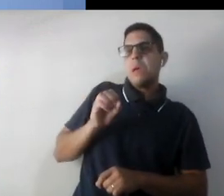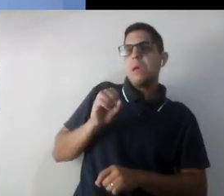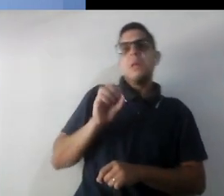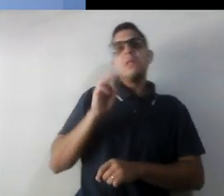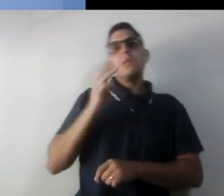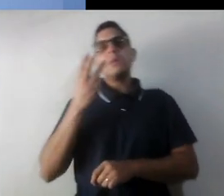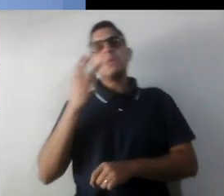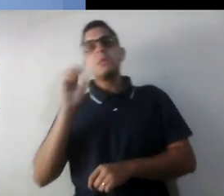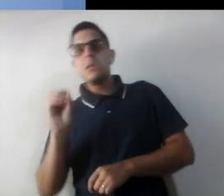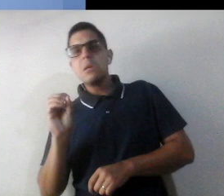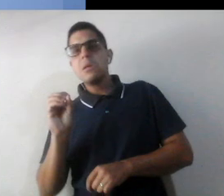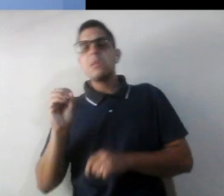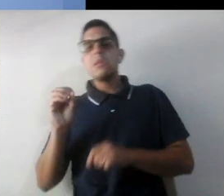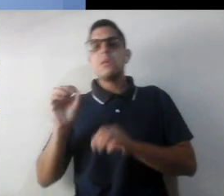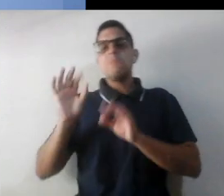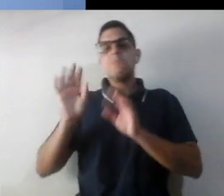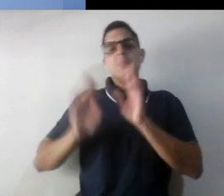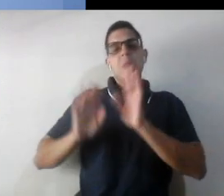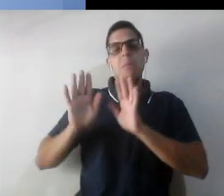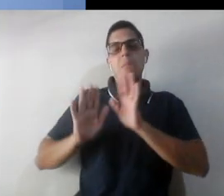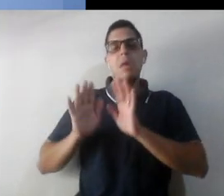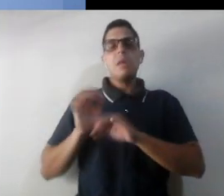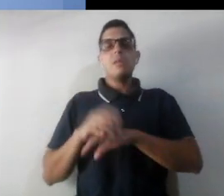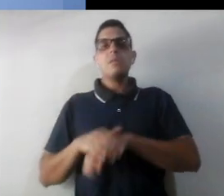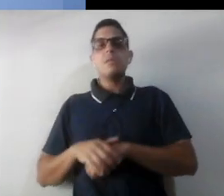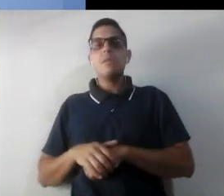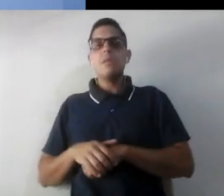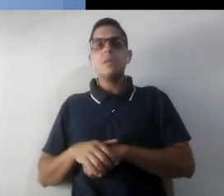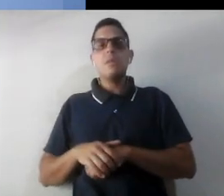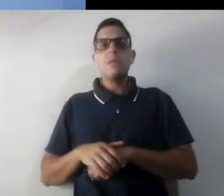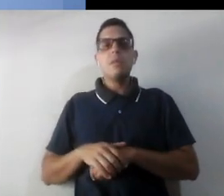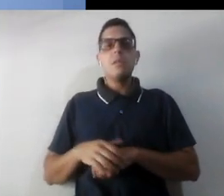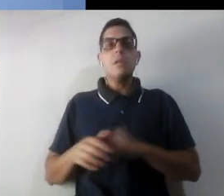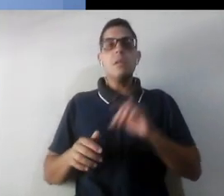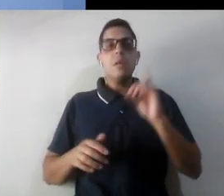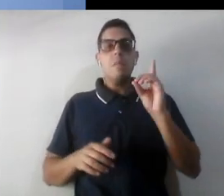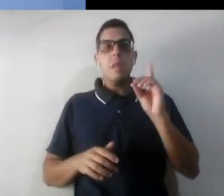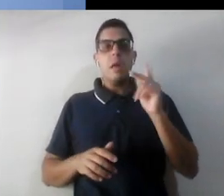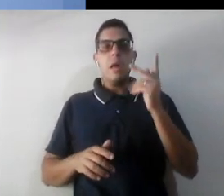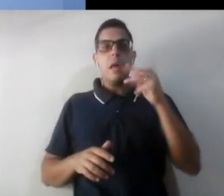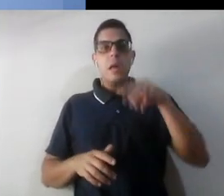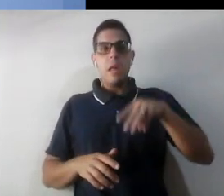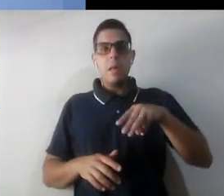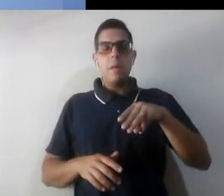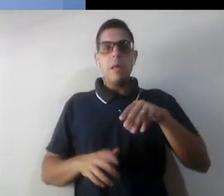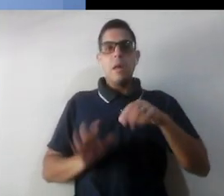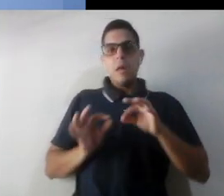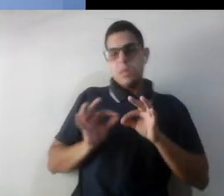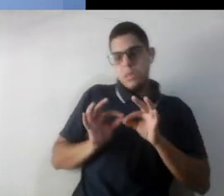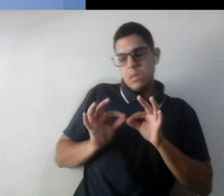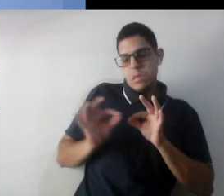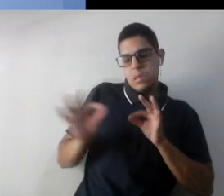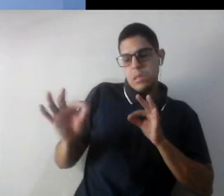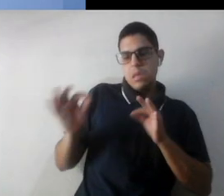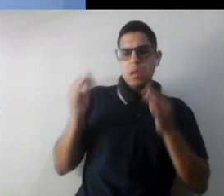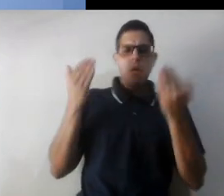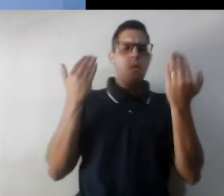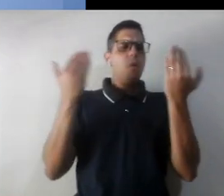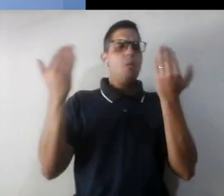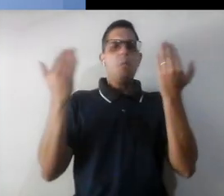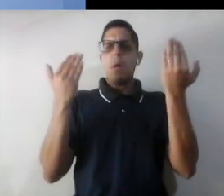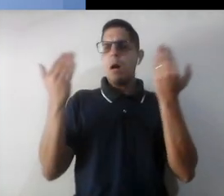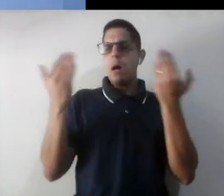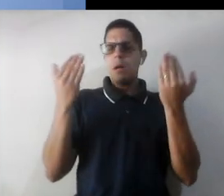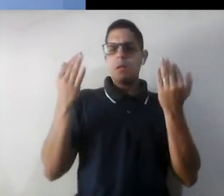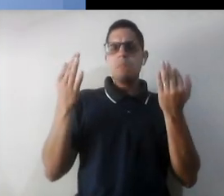nominal. Distância horizontal medida é o que efetivamente você vai medir, comparar e vai ser a